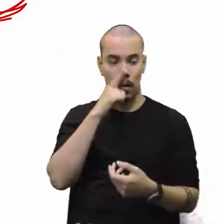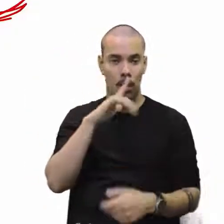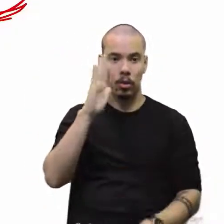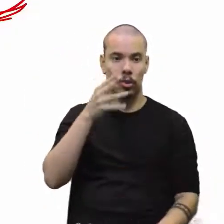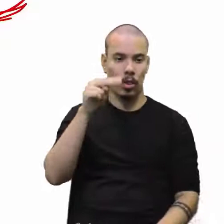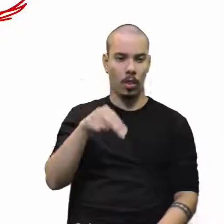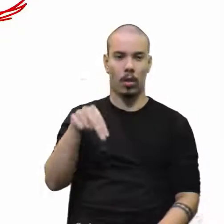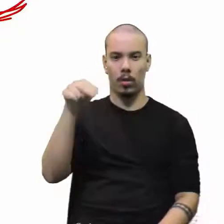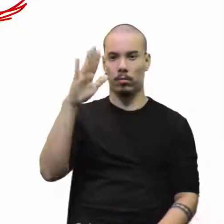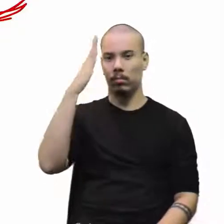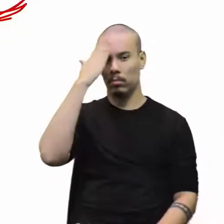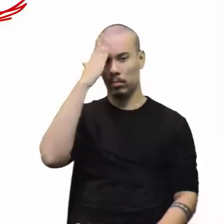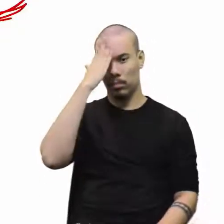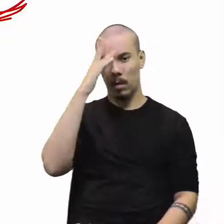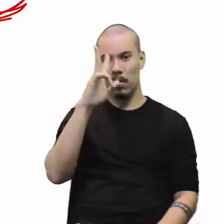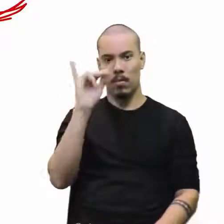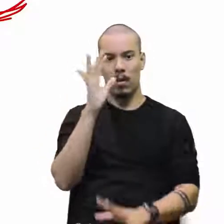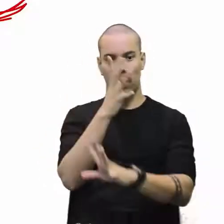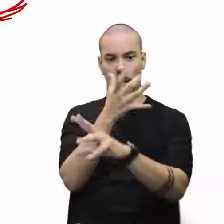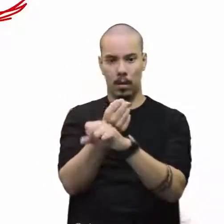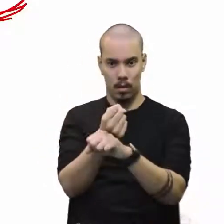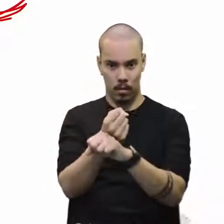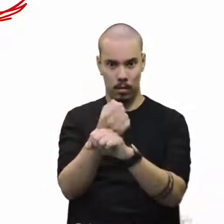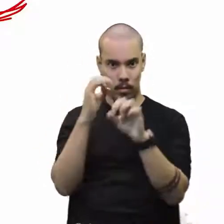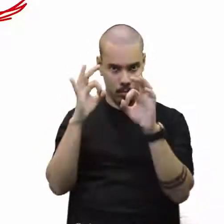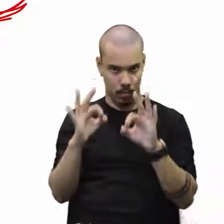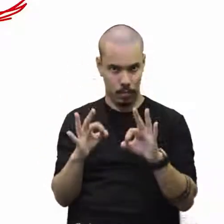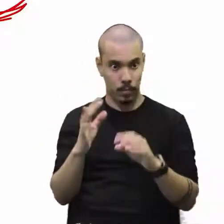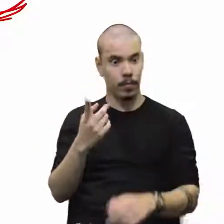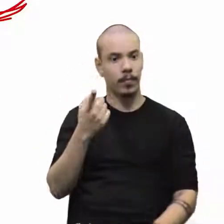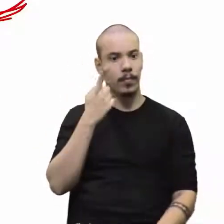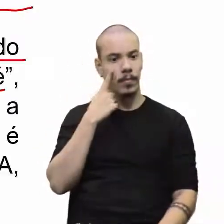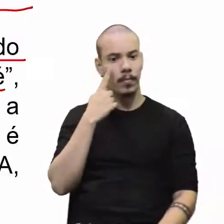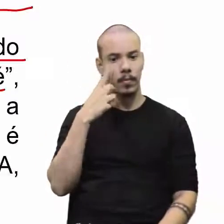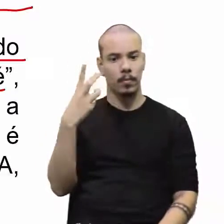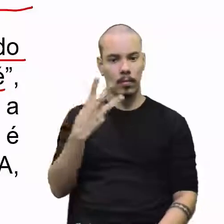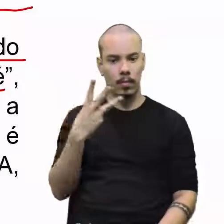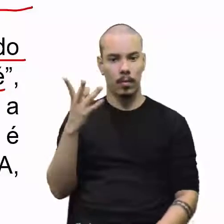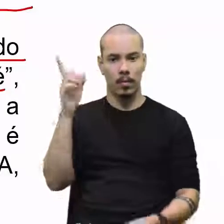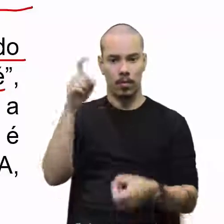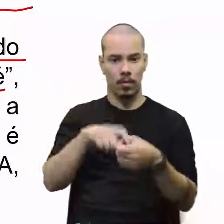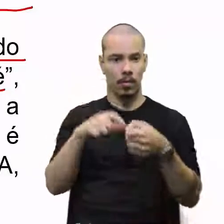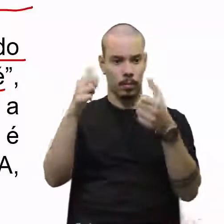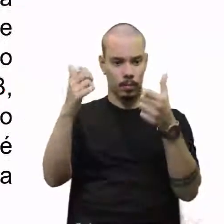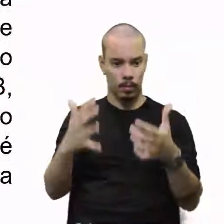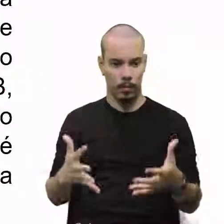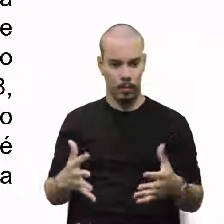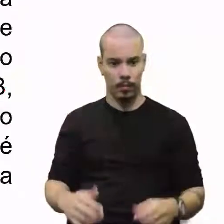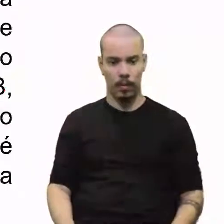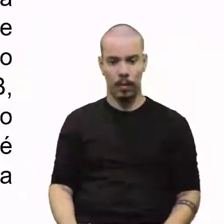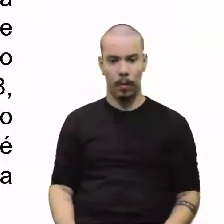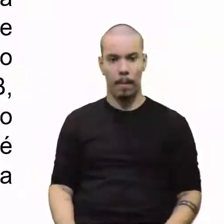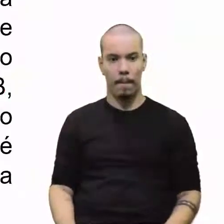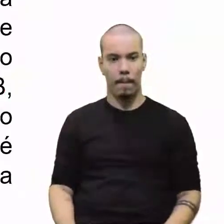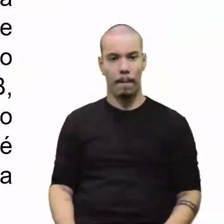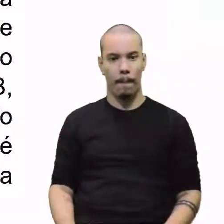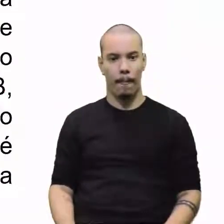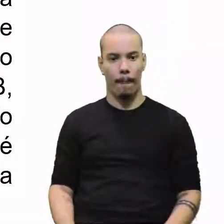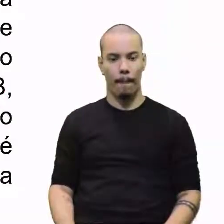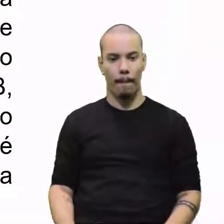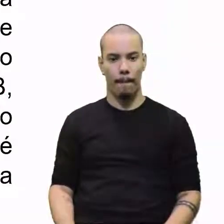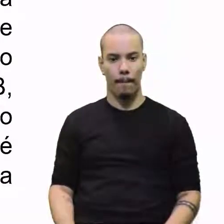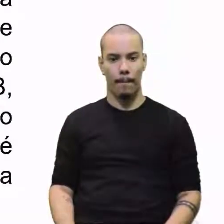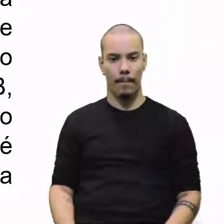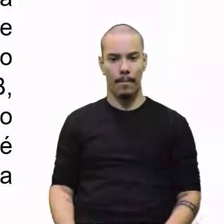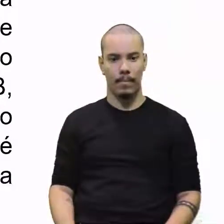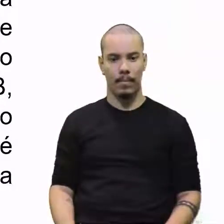que aí é norte. Ele vai atrair o norte, né? Vamos ver a terceira lá, que a gente volta aqui para explicar, né? Tem ainda